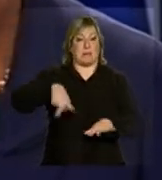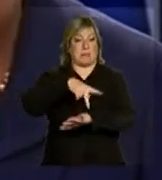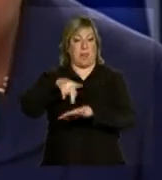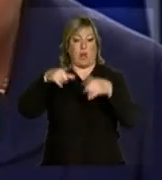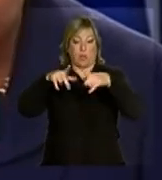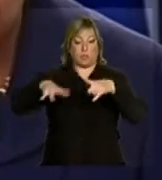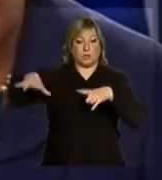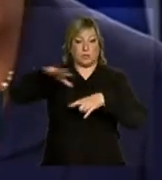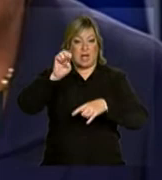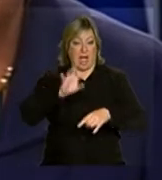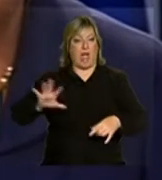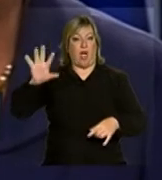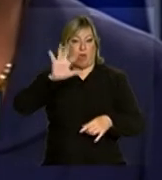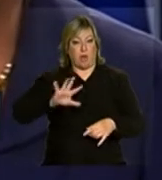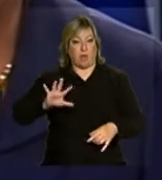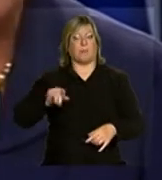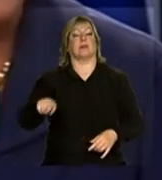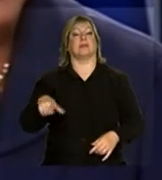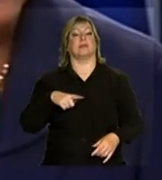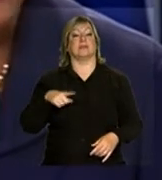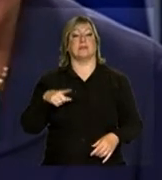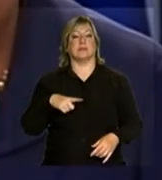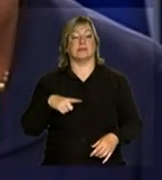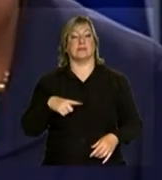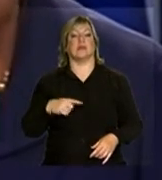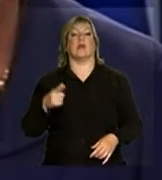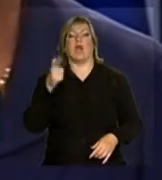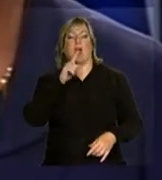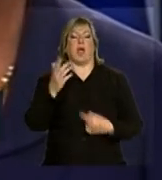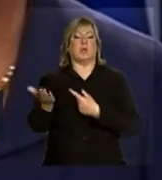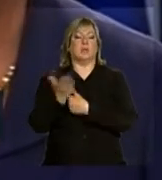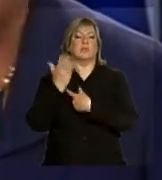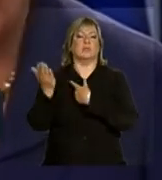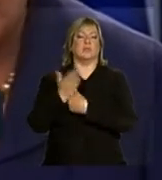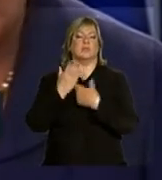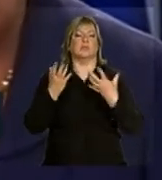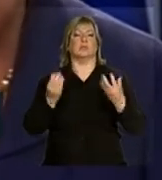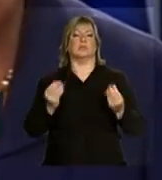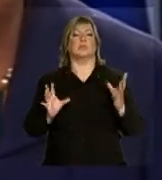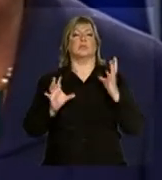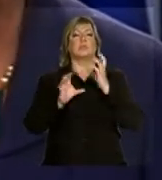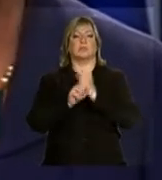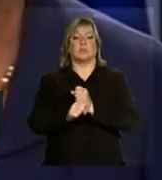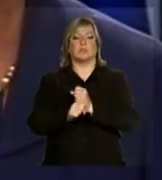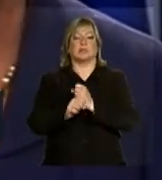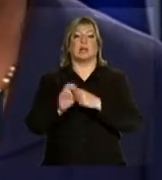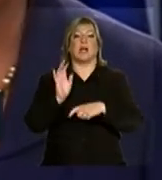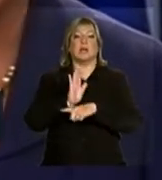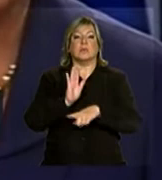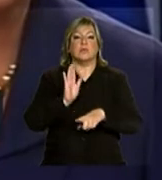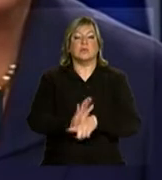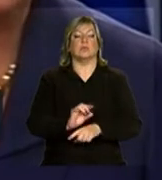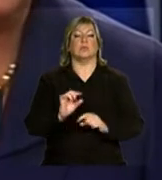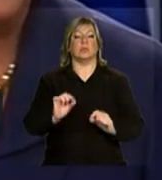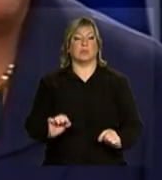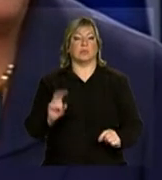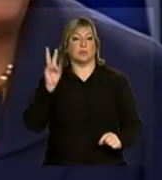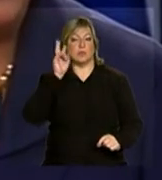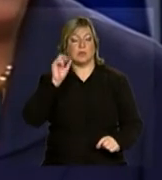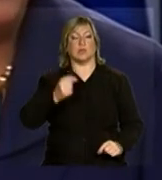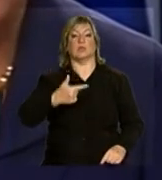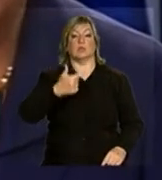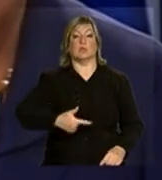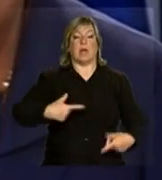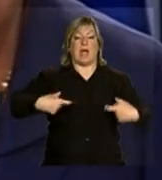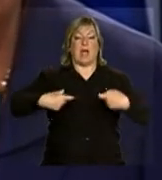desta região do mundo, que deram uma grande contribuição ao construir das cinzas da Segunda Guerra